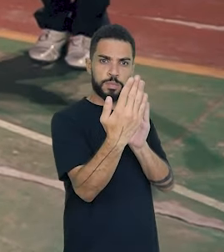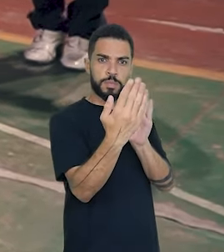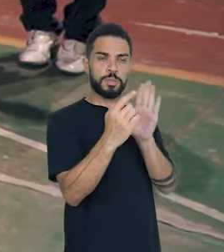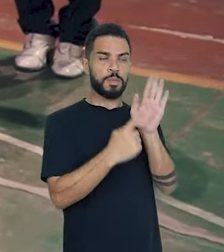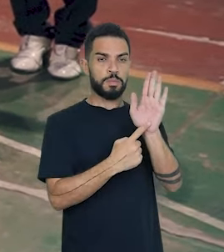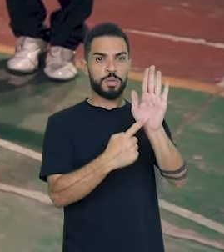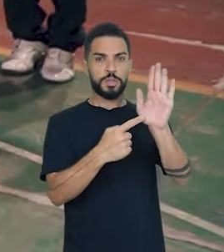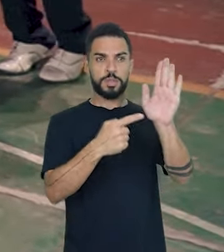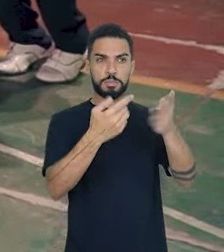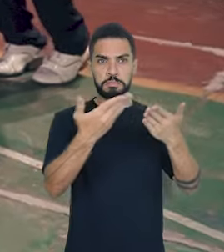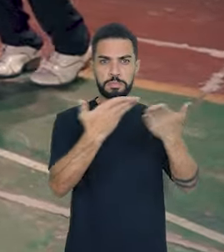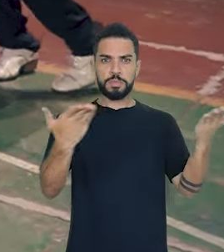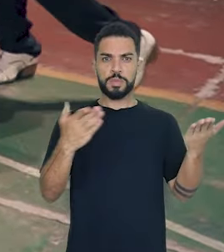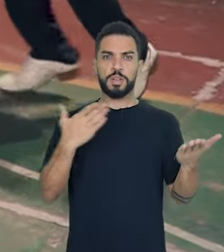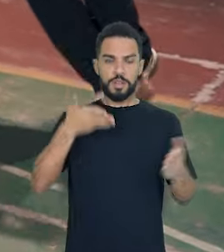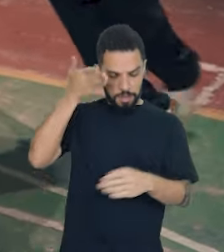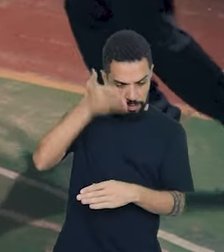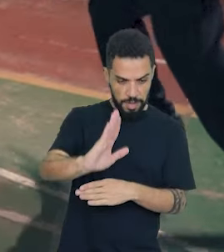Joga.